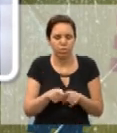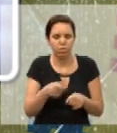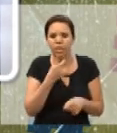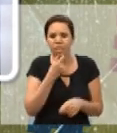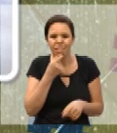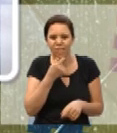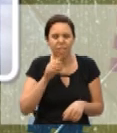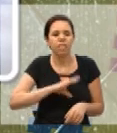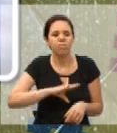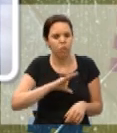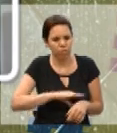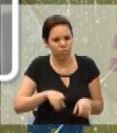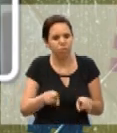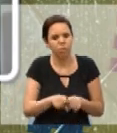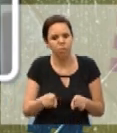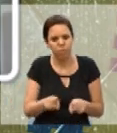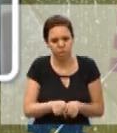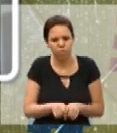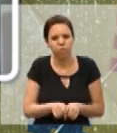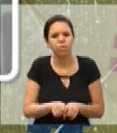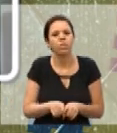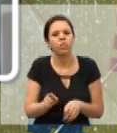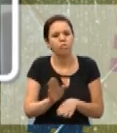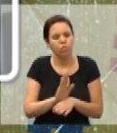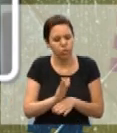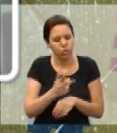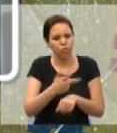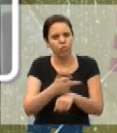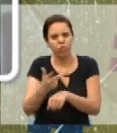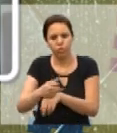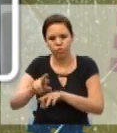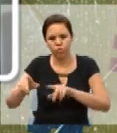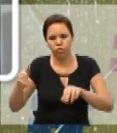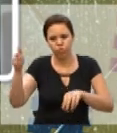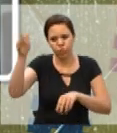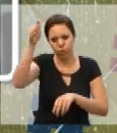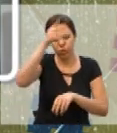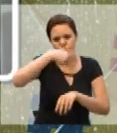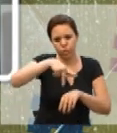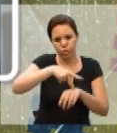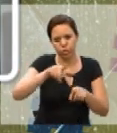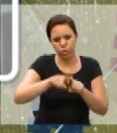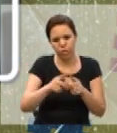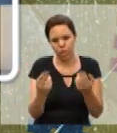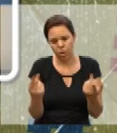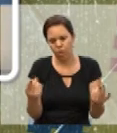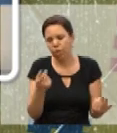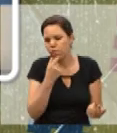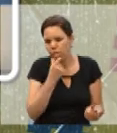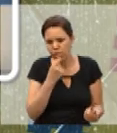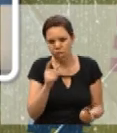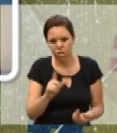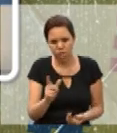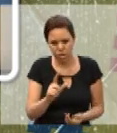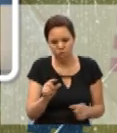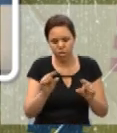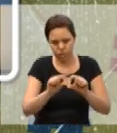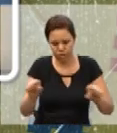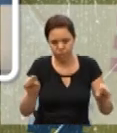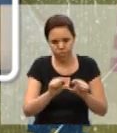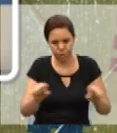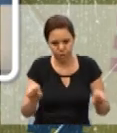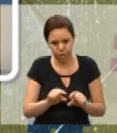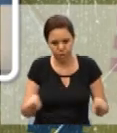português, né? Então as cenas, né, obviamente gravadas fora do país, vai ser em inglês, então claro que vai ser legendado,